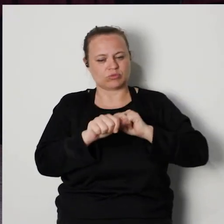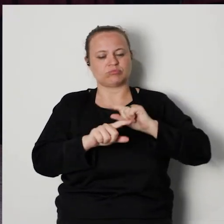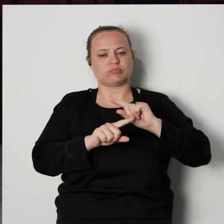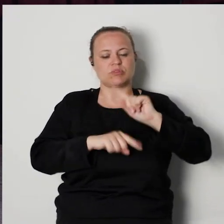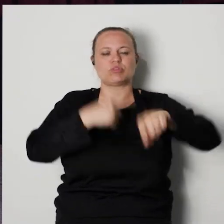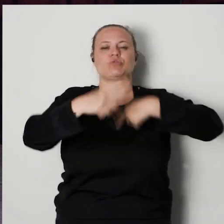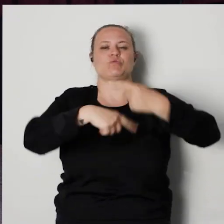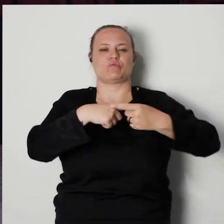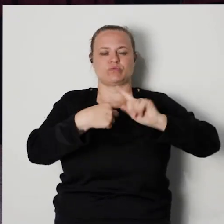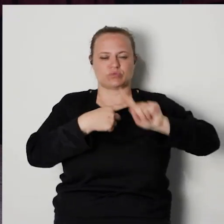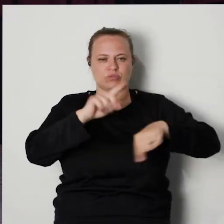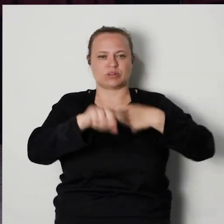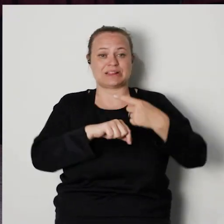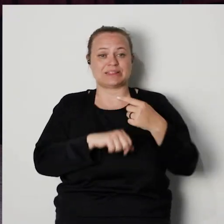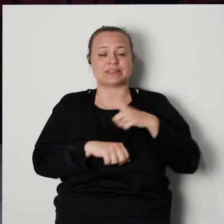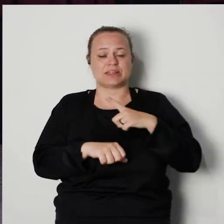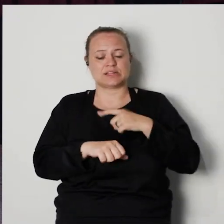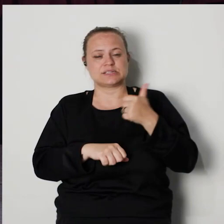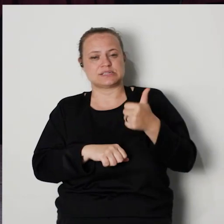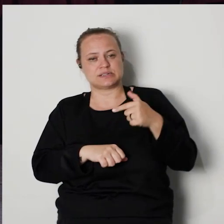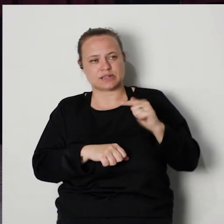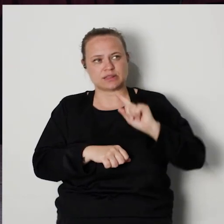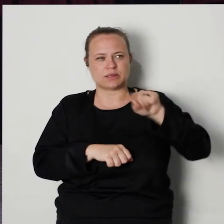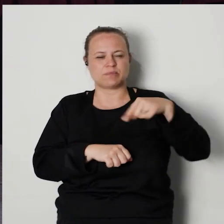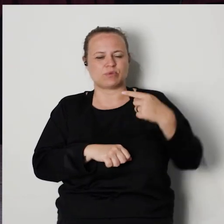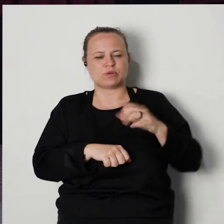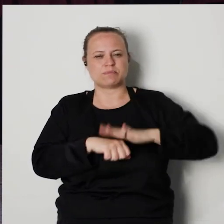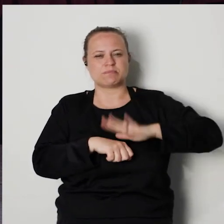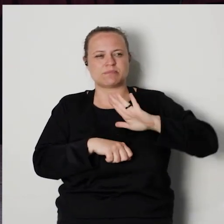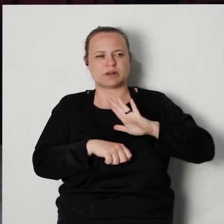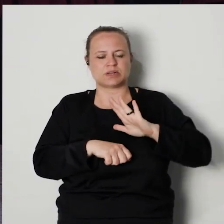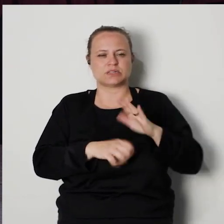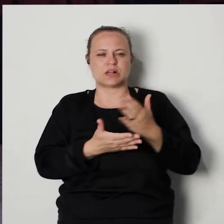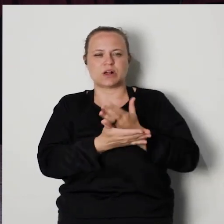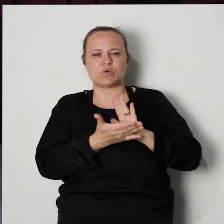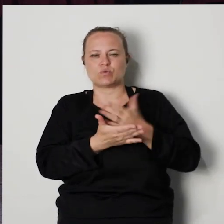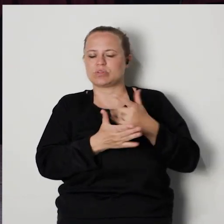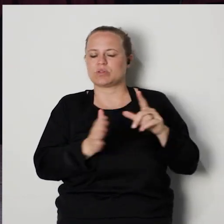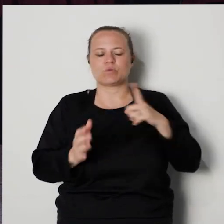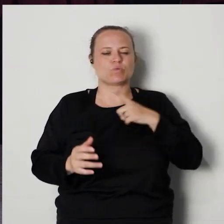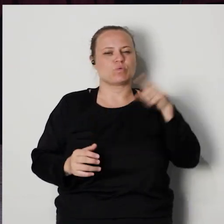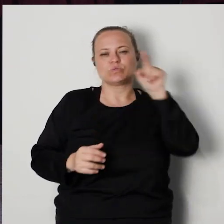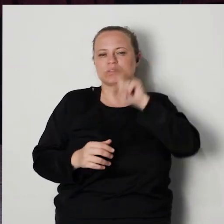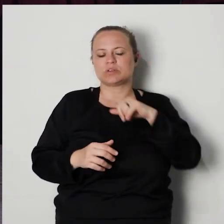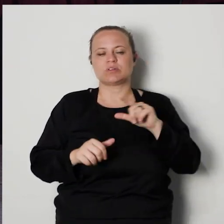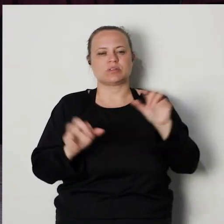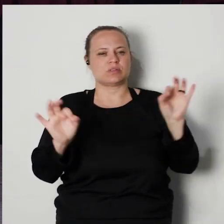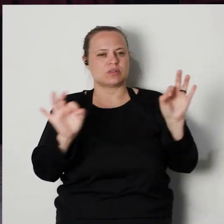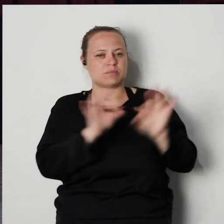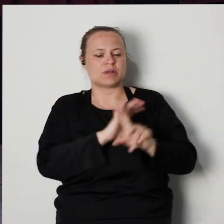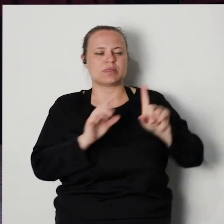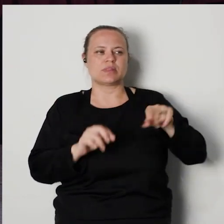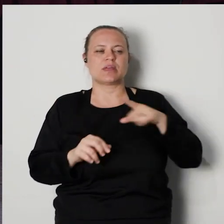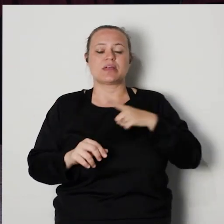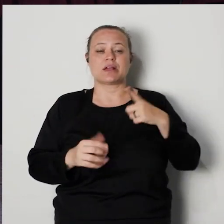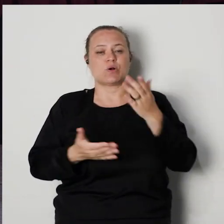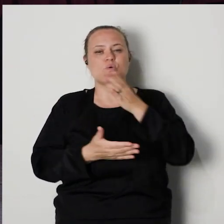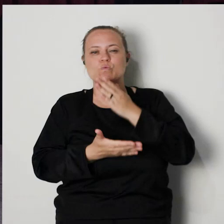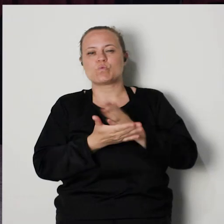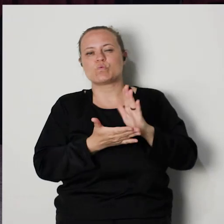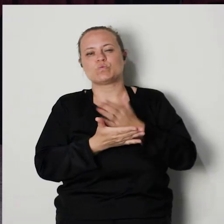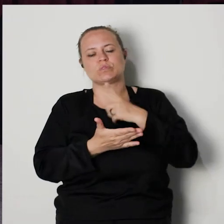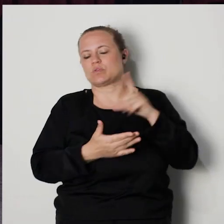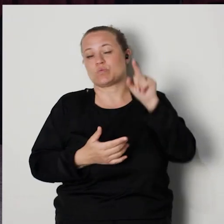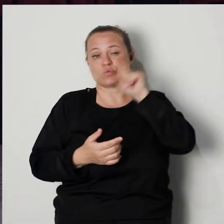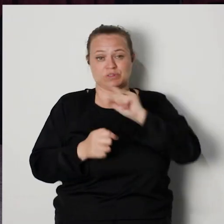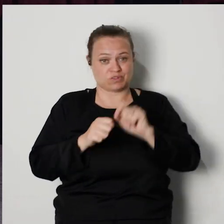Realizamos oficinas também nesses estados. Esse projeto ele é renovado, então inicialmente 17 estados,